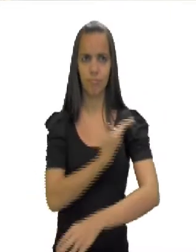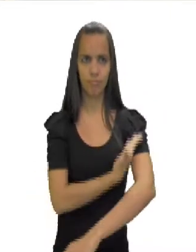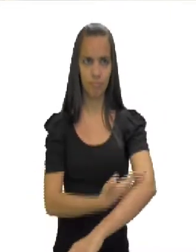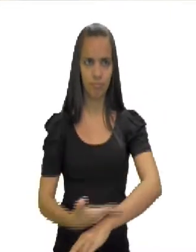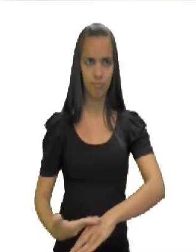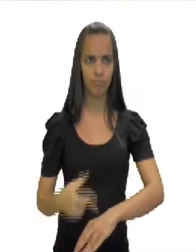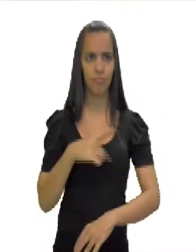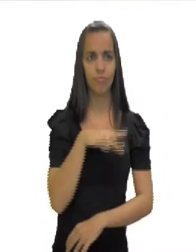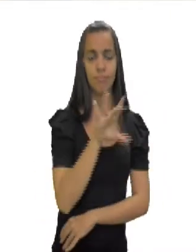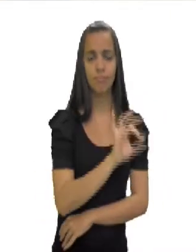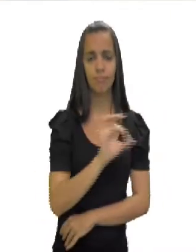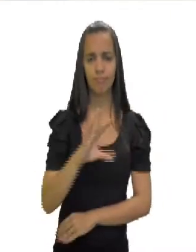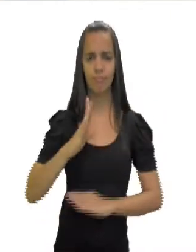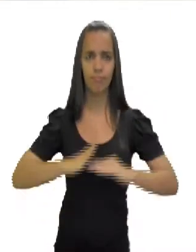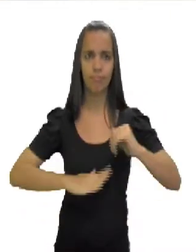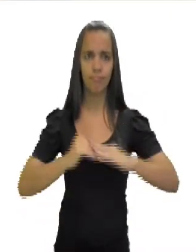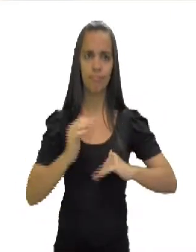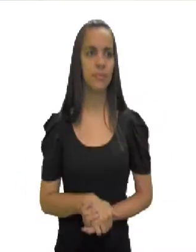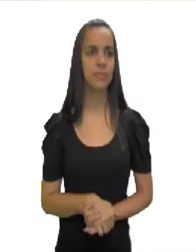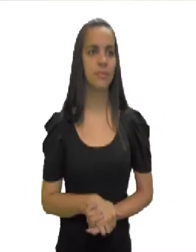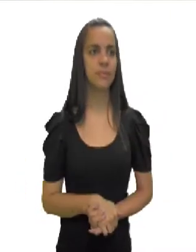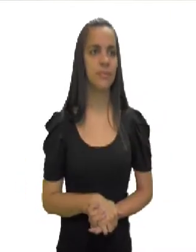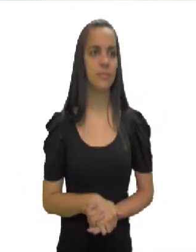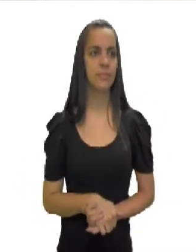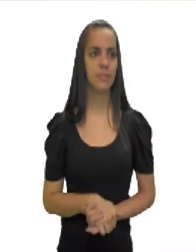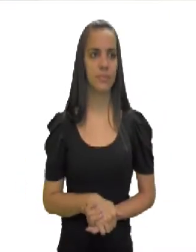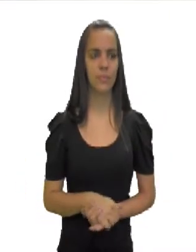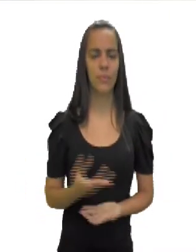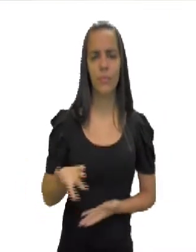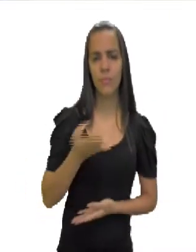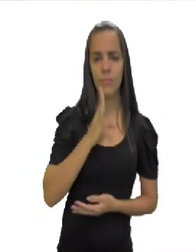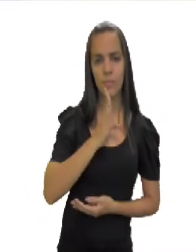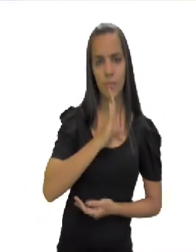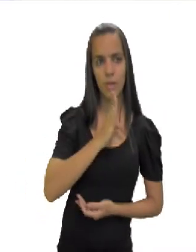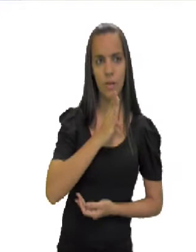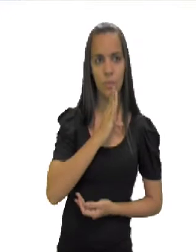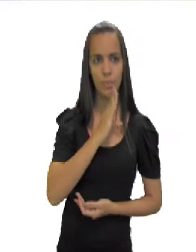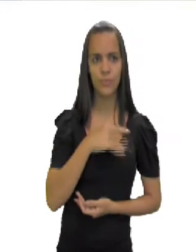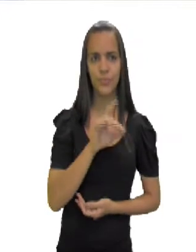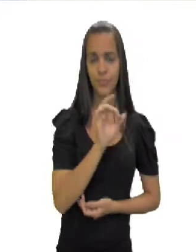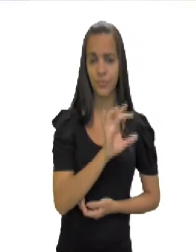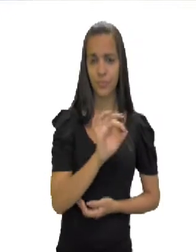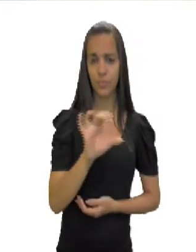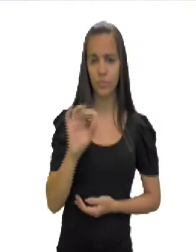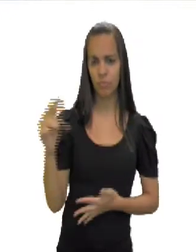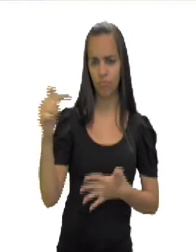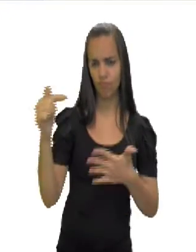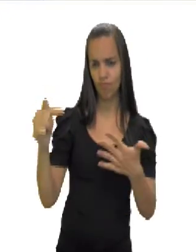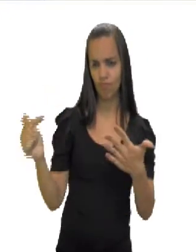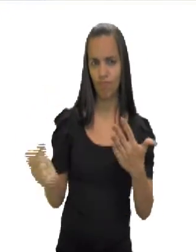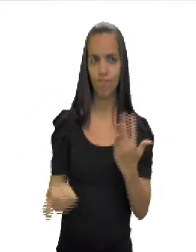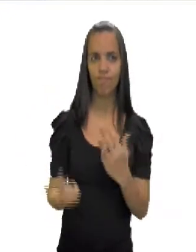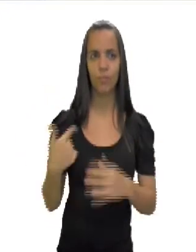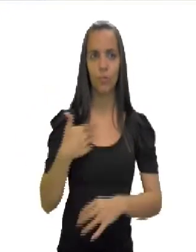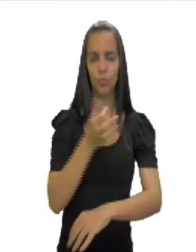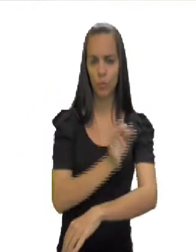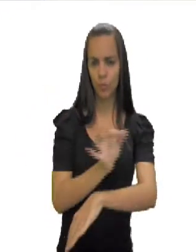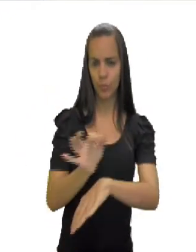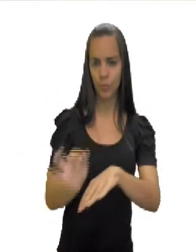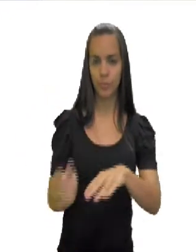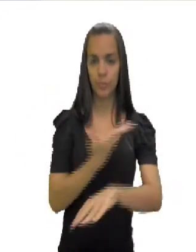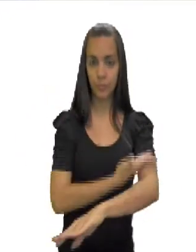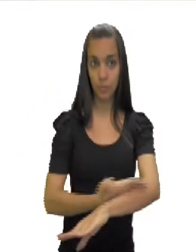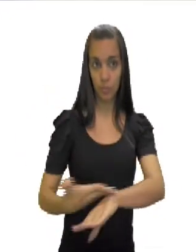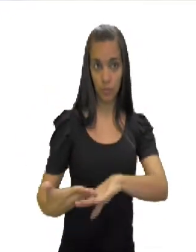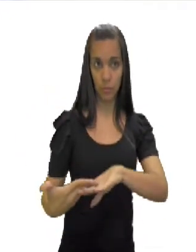e cada um tem uma função. Vamos conhecer cada um desses diferentes tipos de